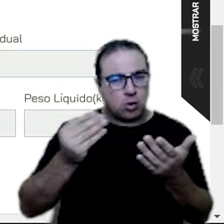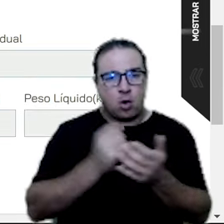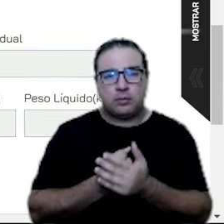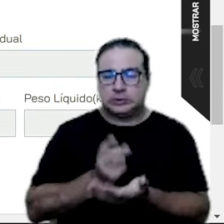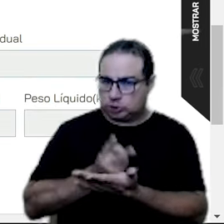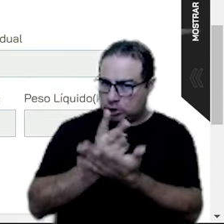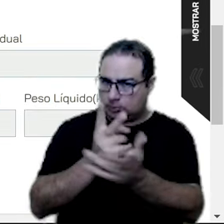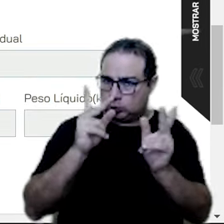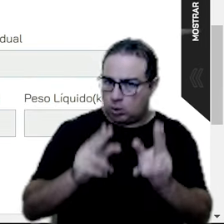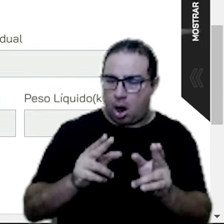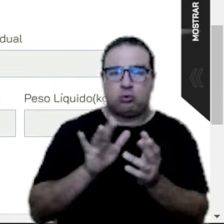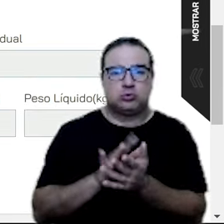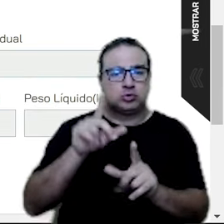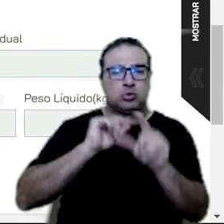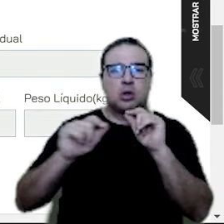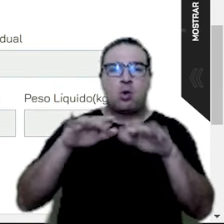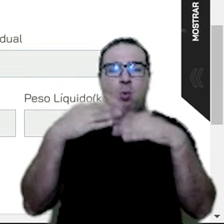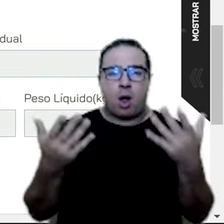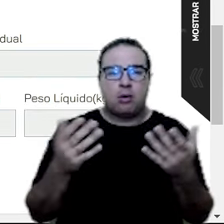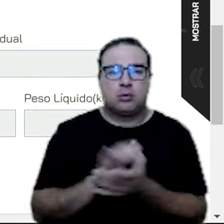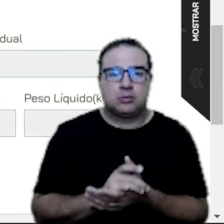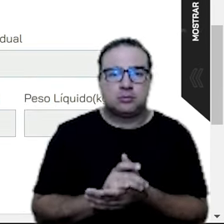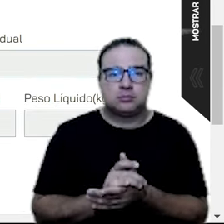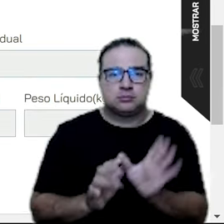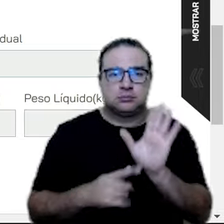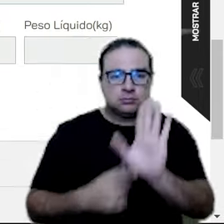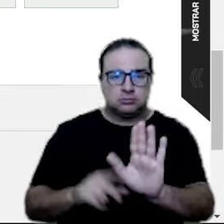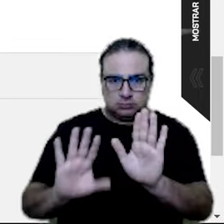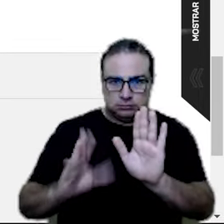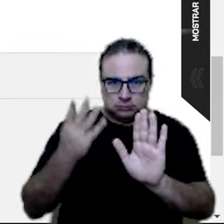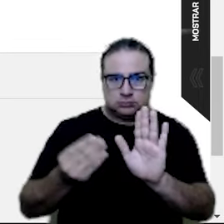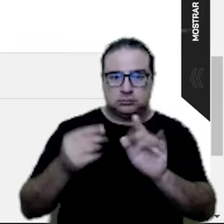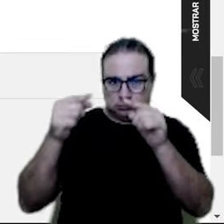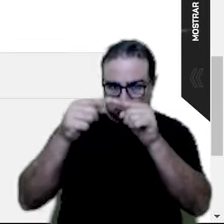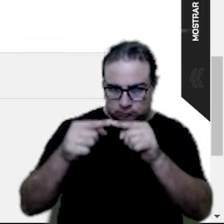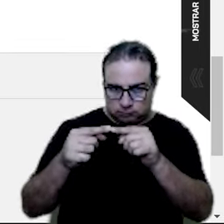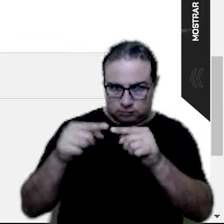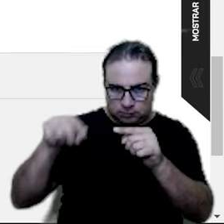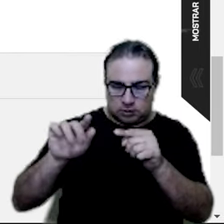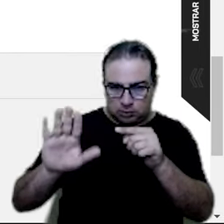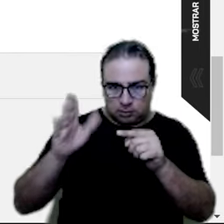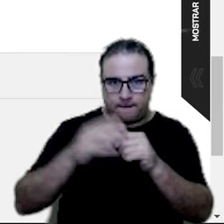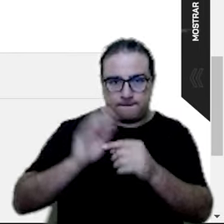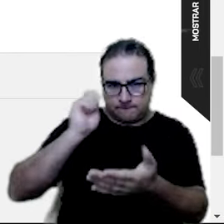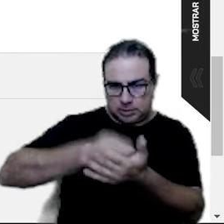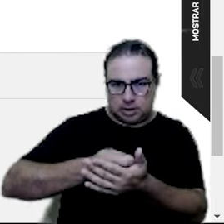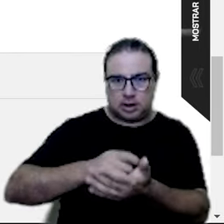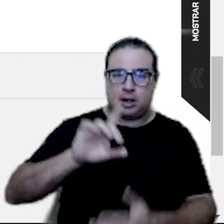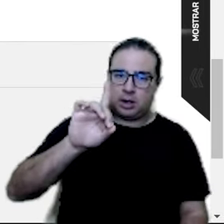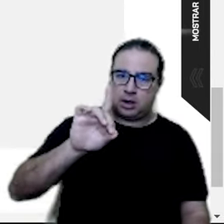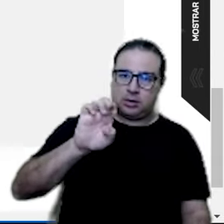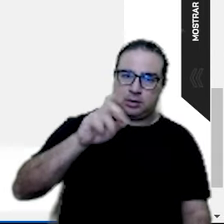aqui é o de sempre eu posso né selecionar qual for a a situação condizente vou pagar